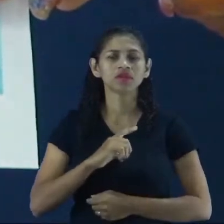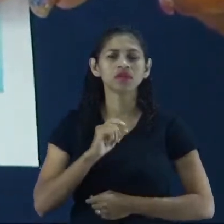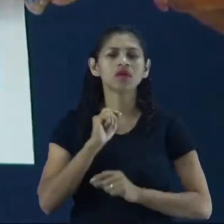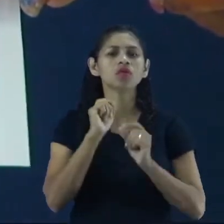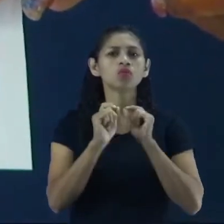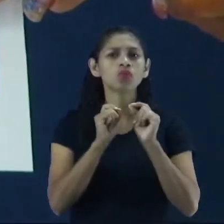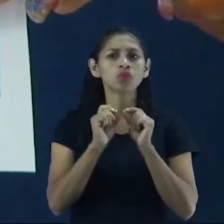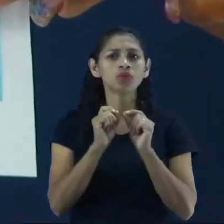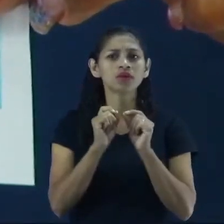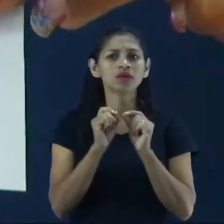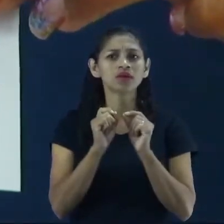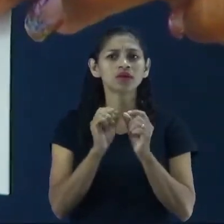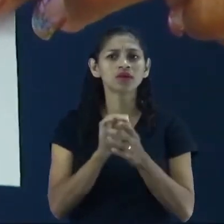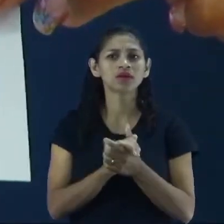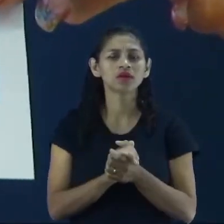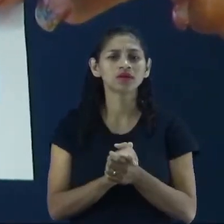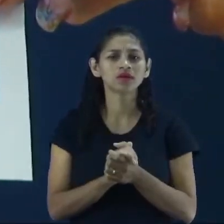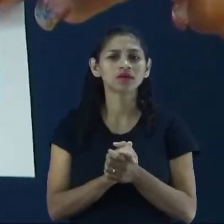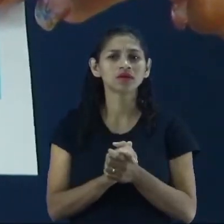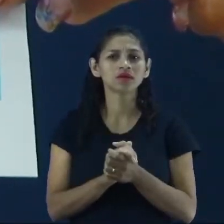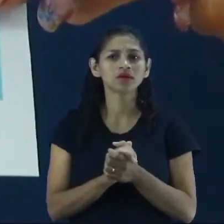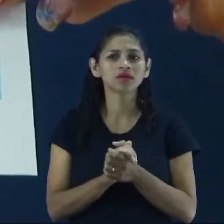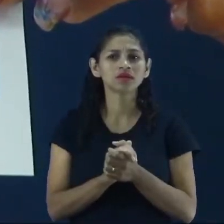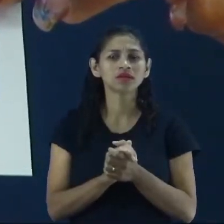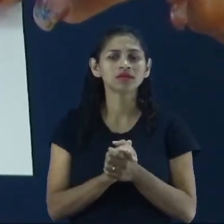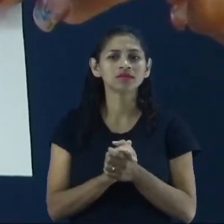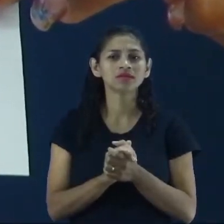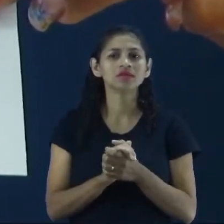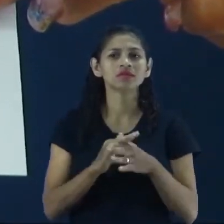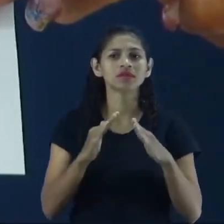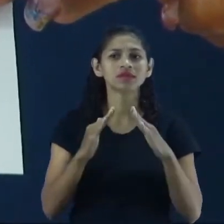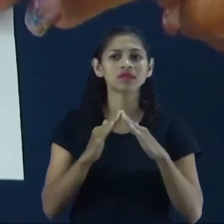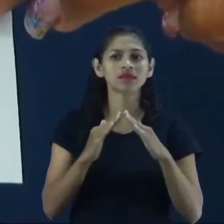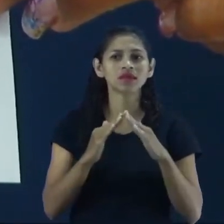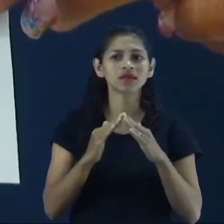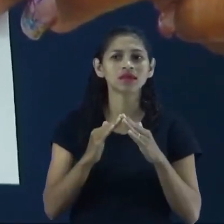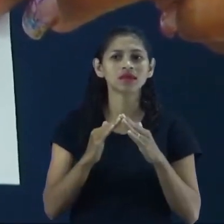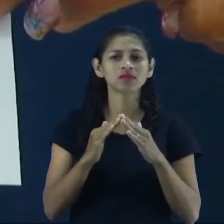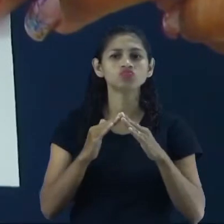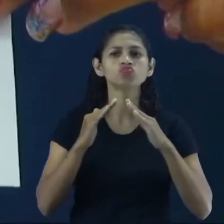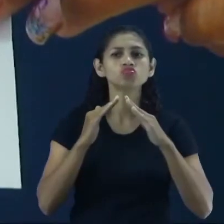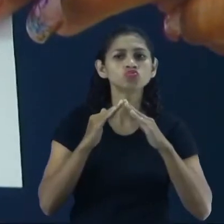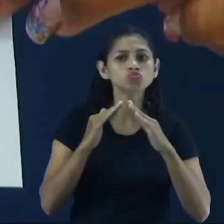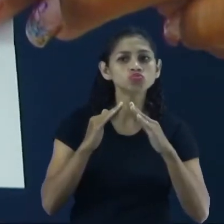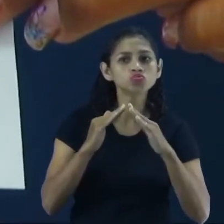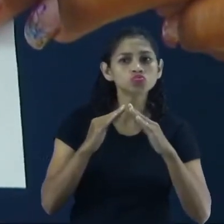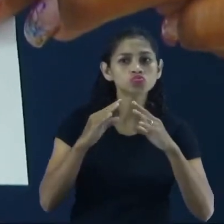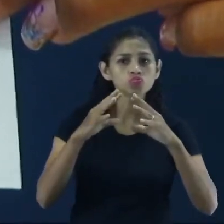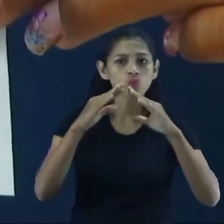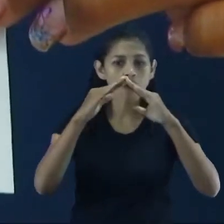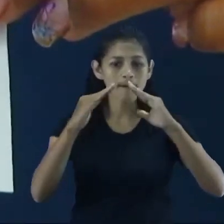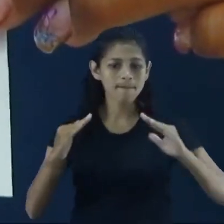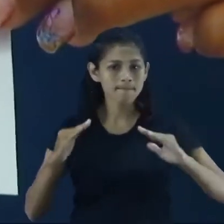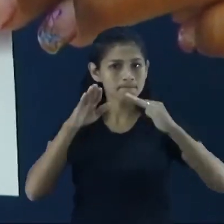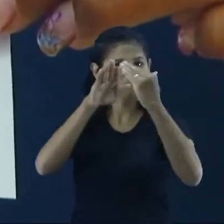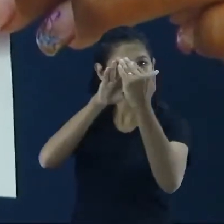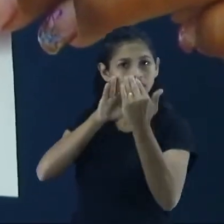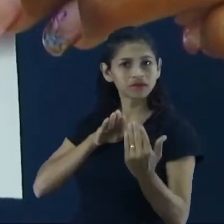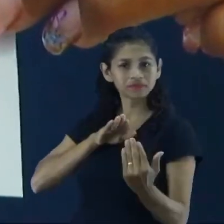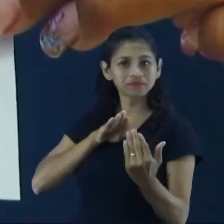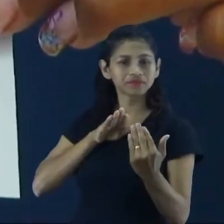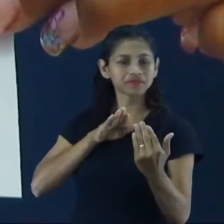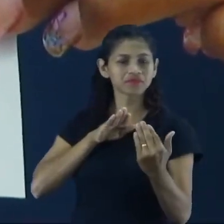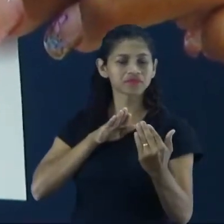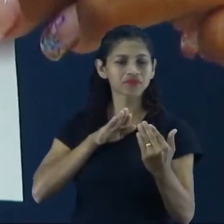Olha só, nós temos umas cabaninhas aí, né? Na beira-mar, para a pessoa ficar